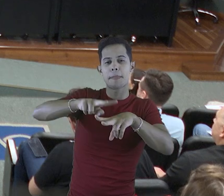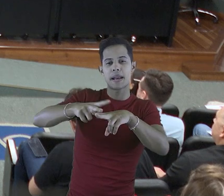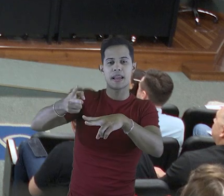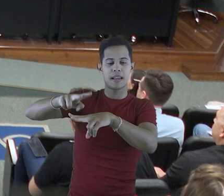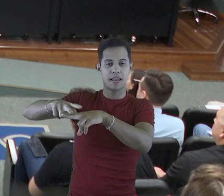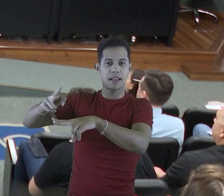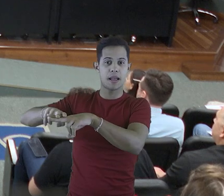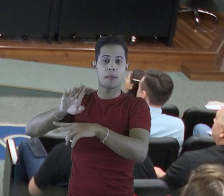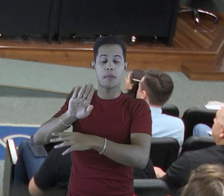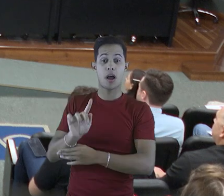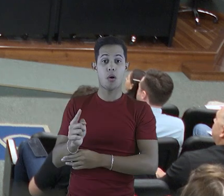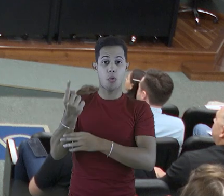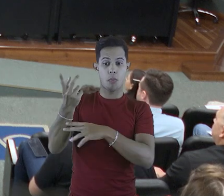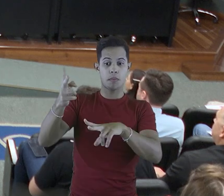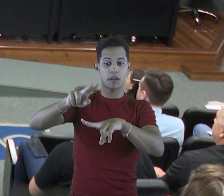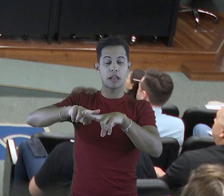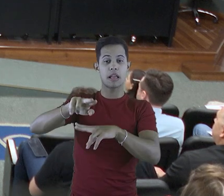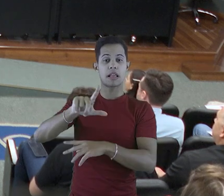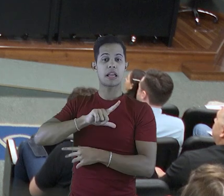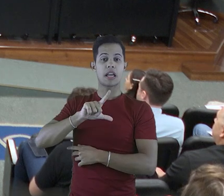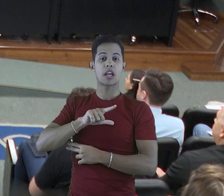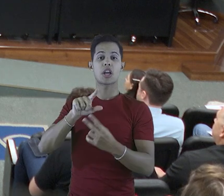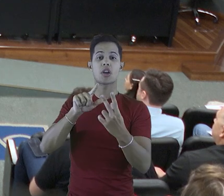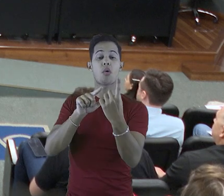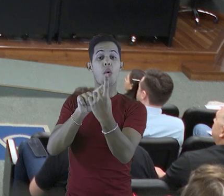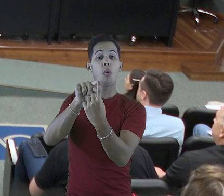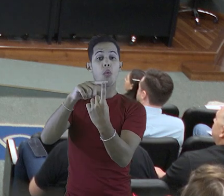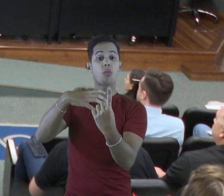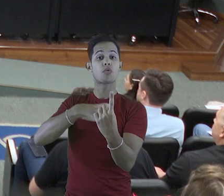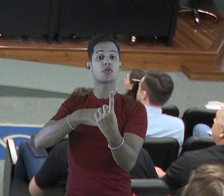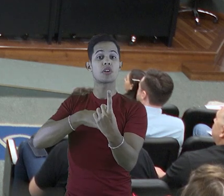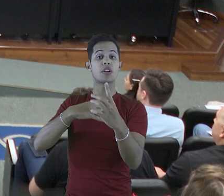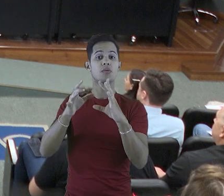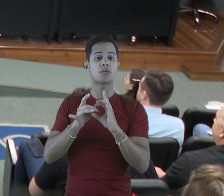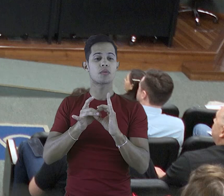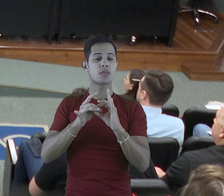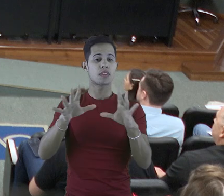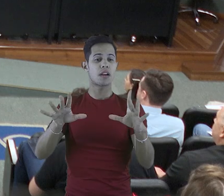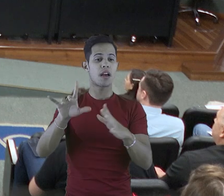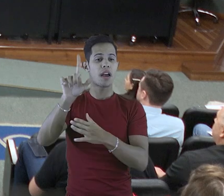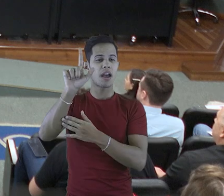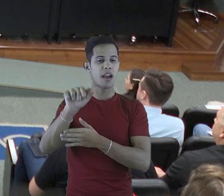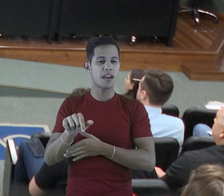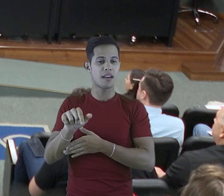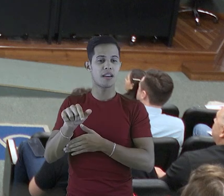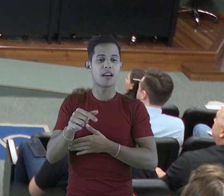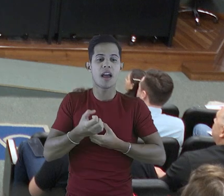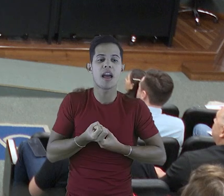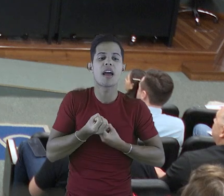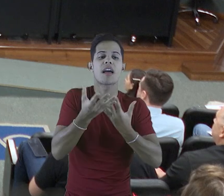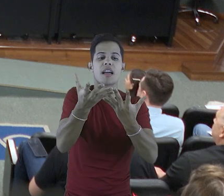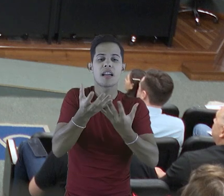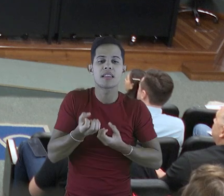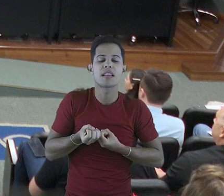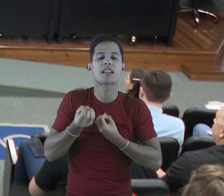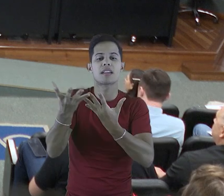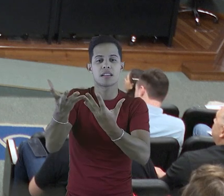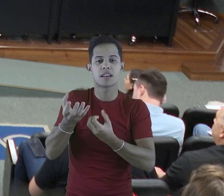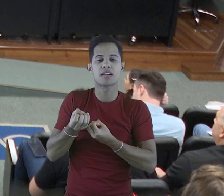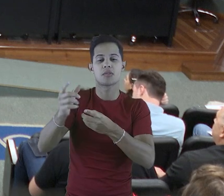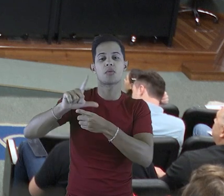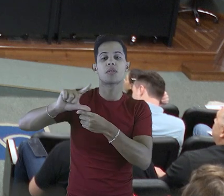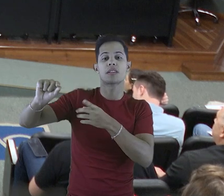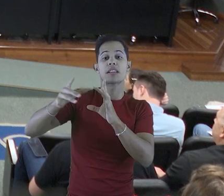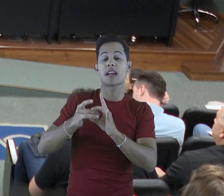E o dilema do prisioneiro, o prisioneiro só tem dois jeitos, um jeito de sair livre, que é delatando. Se ele delatar, ele